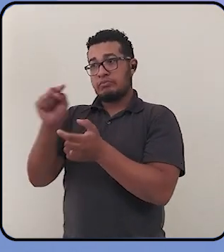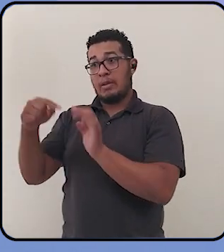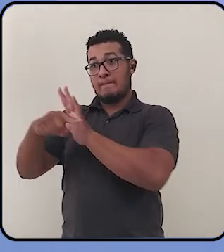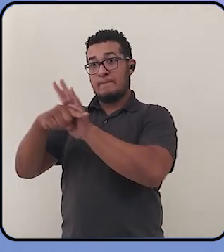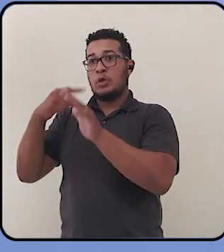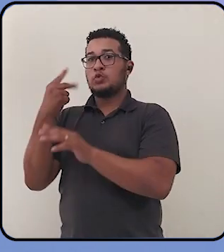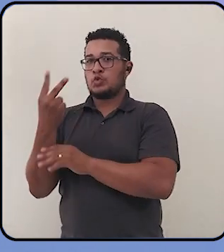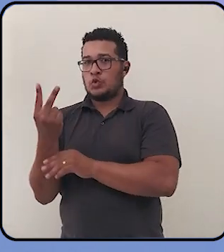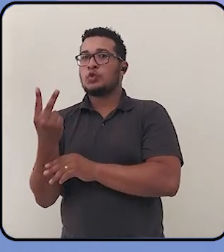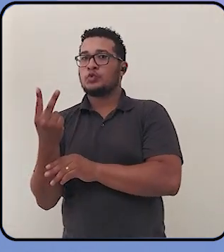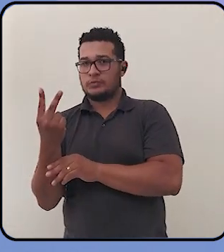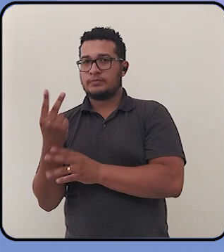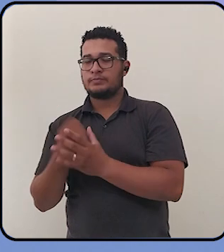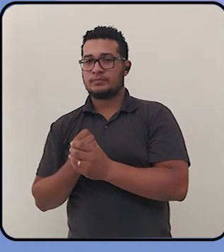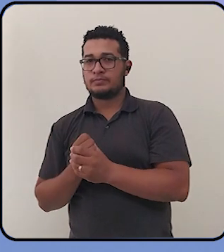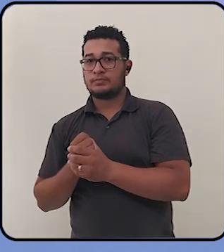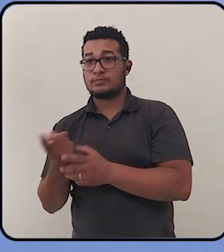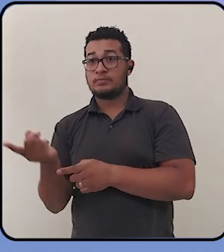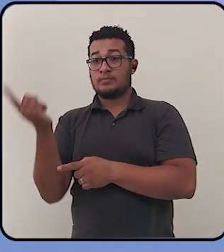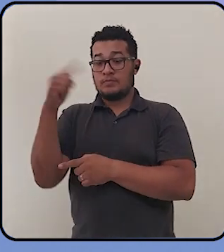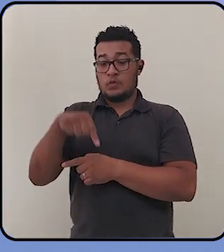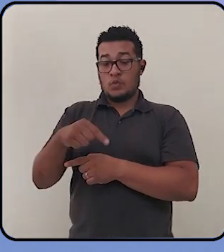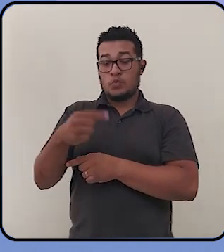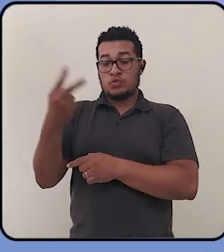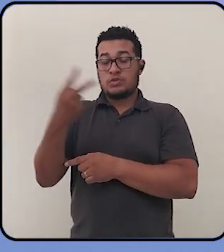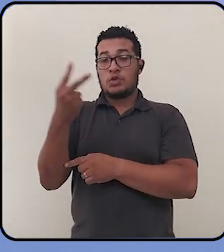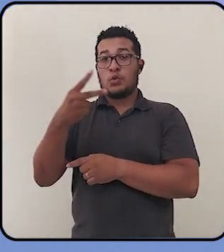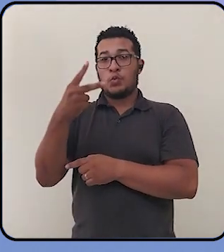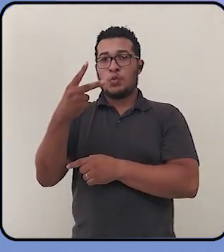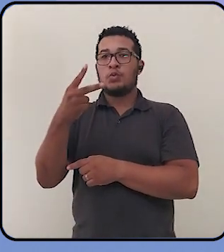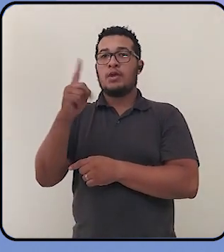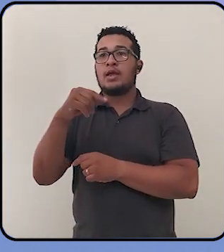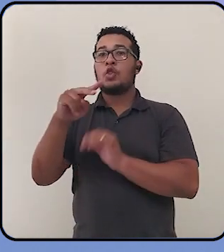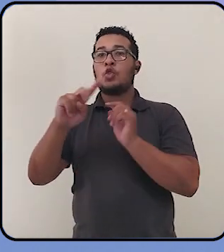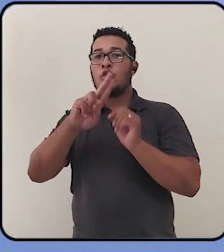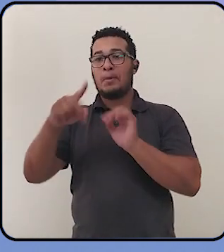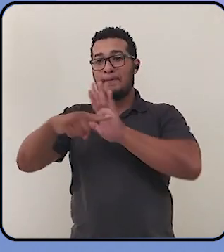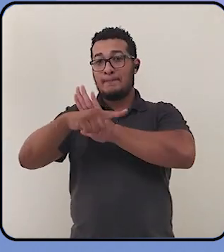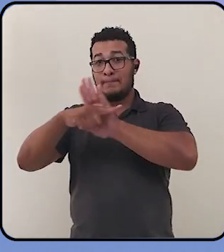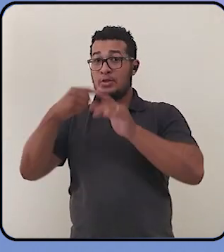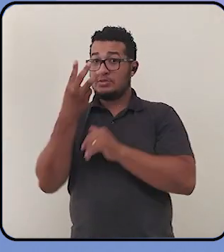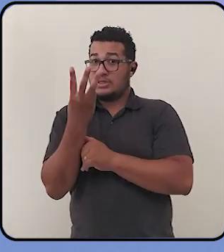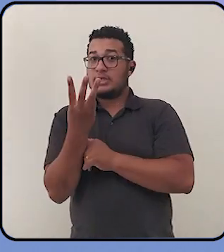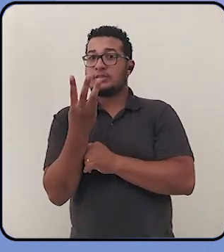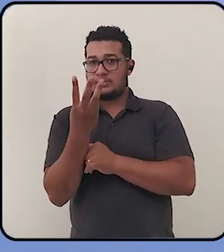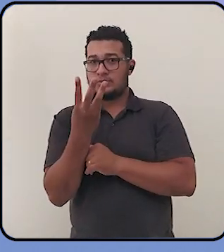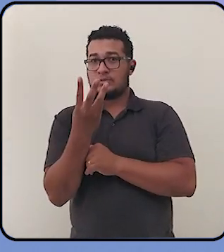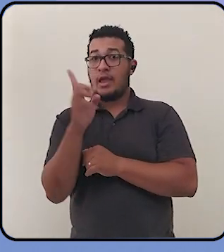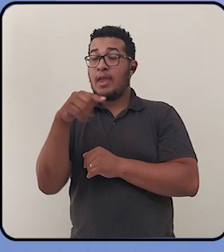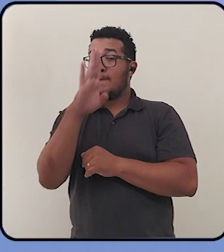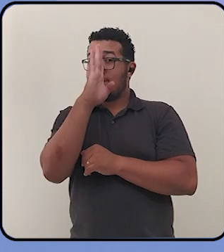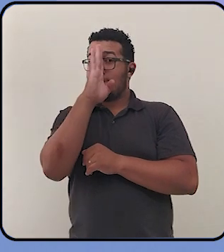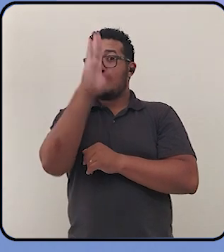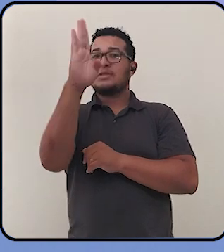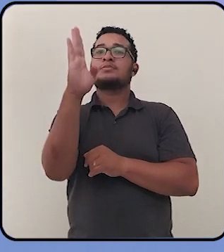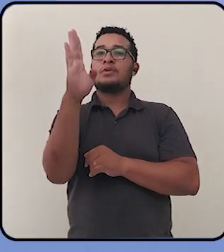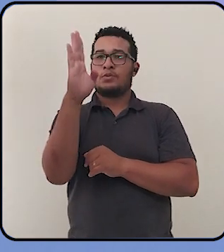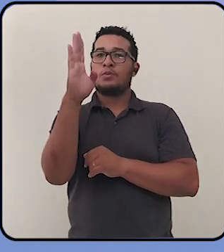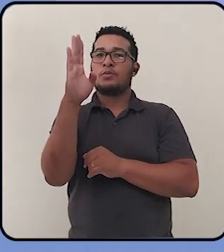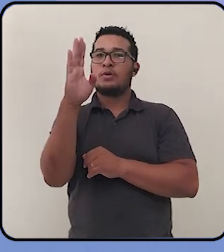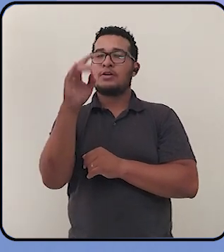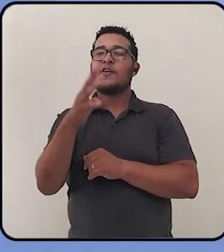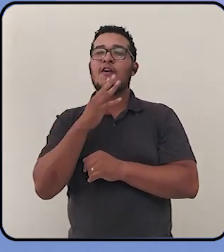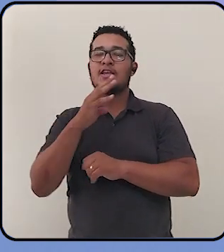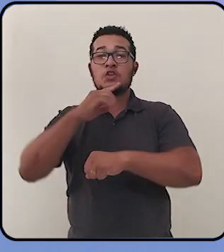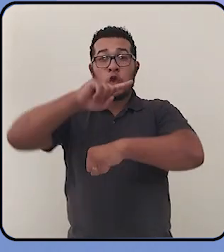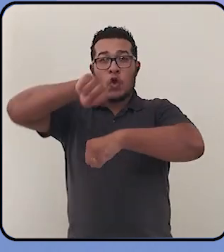ao meridiano de Greenwich. Okay? O segundo fuso brasileiro, o fuso